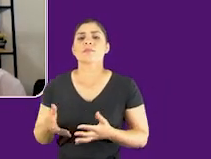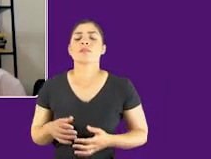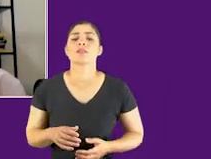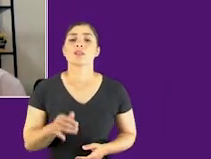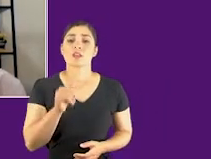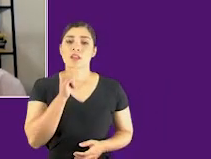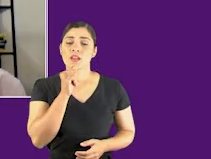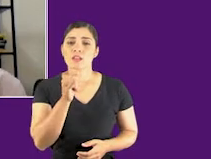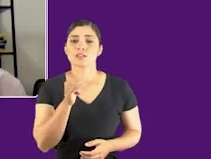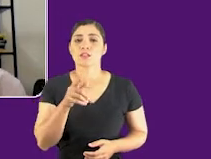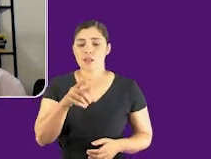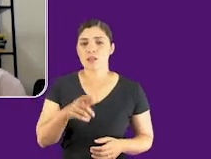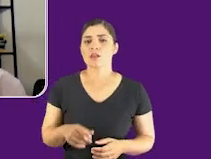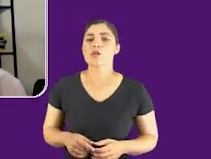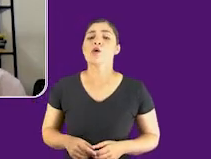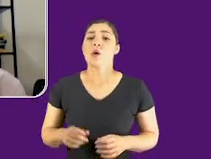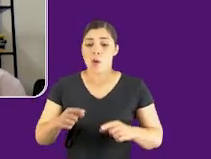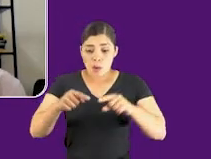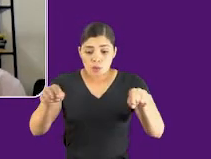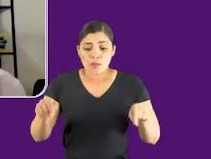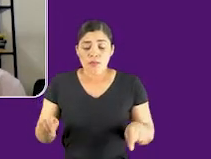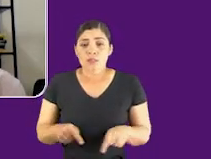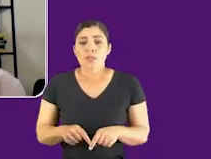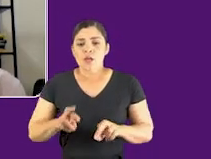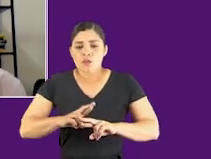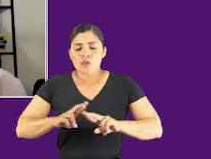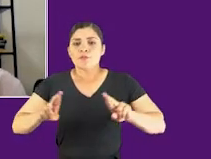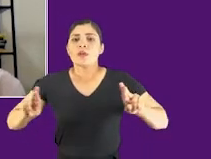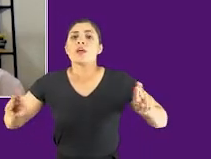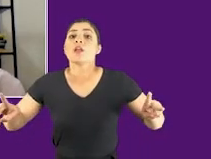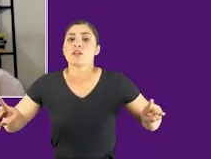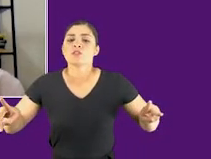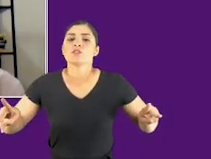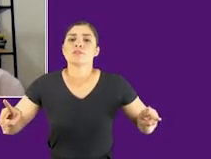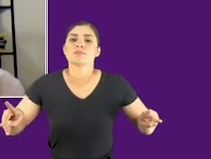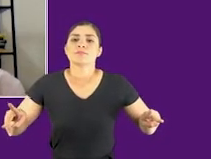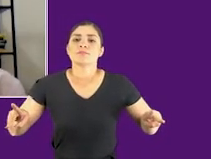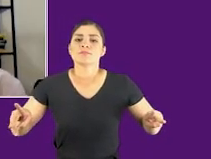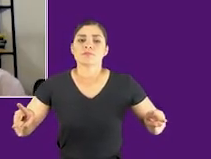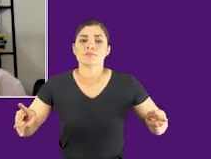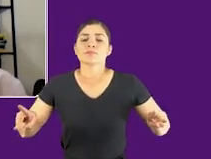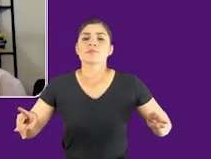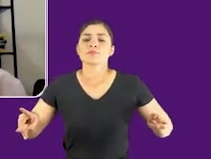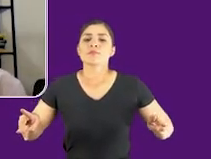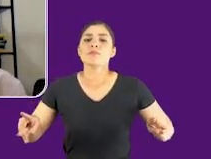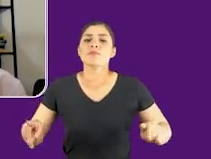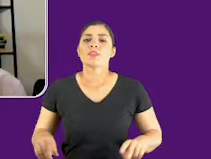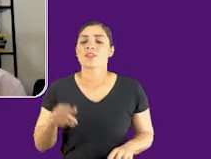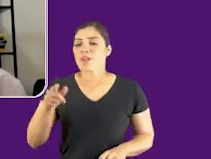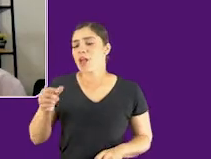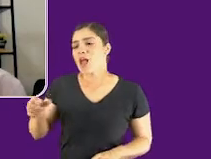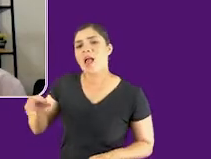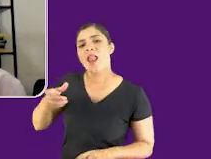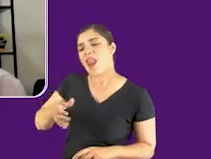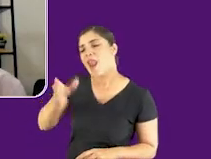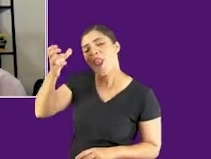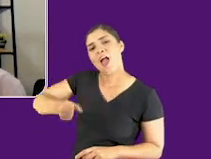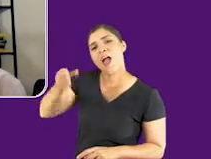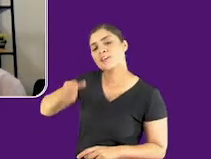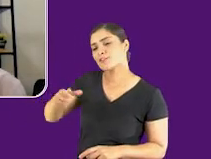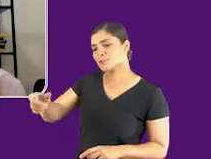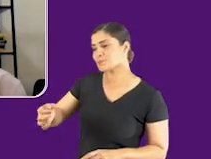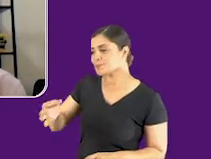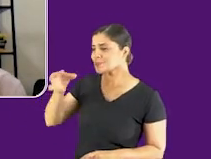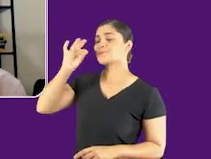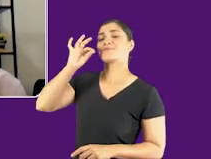nos dá uma possibilidade de ter uma experiências diferentes e não simplesmente você pediu o teu leite Ninho então Nescau